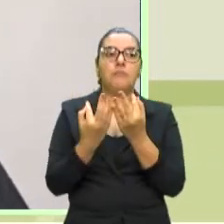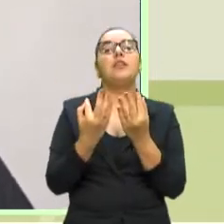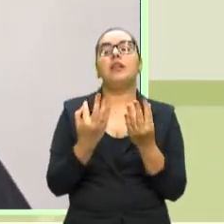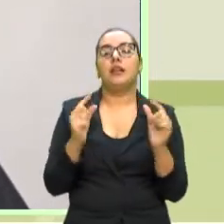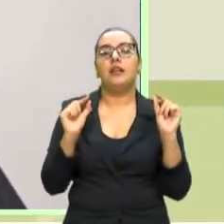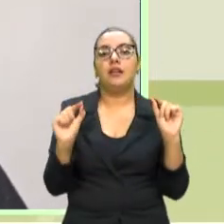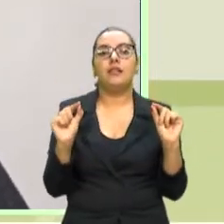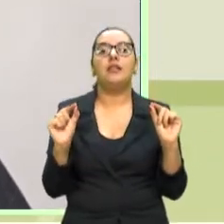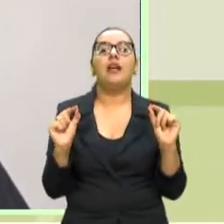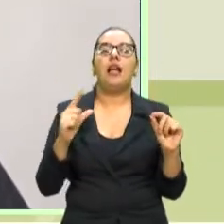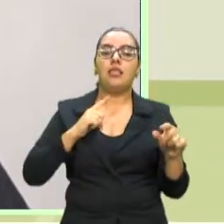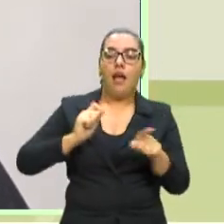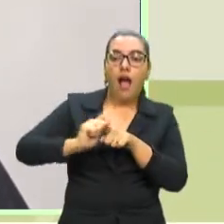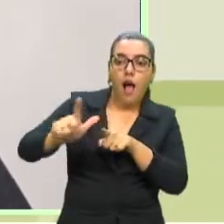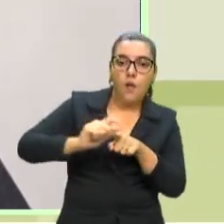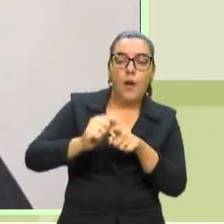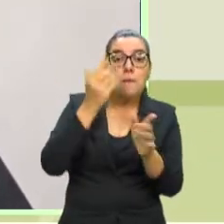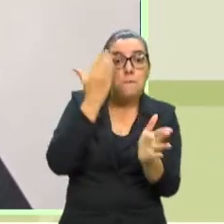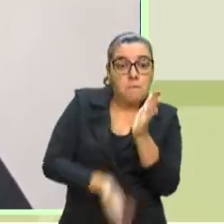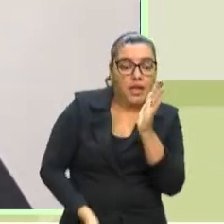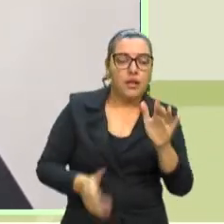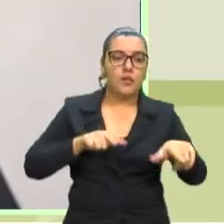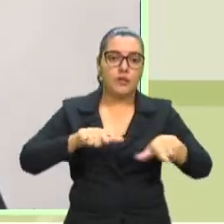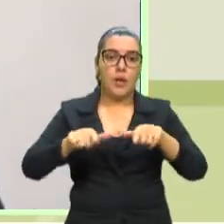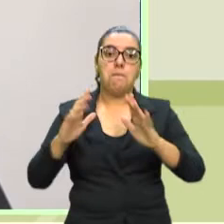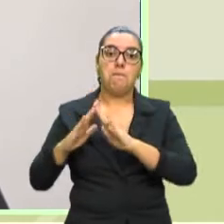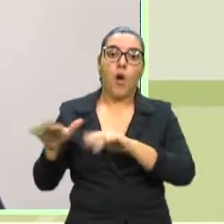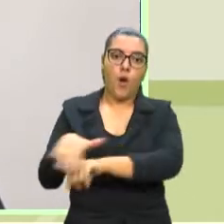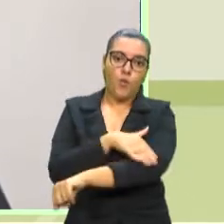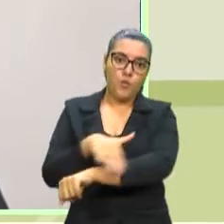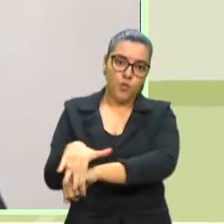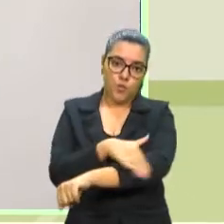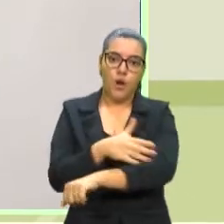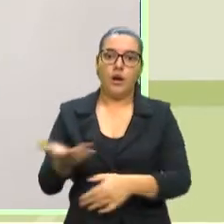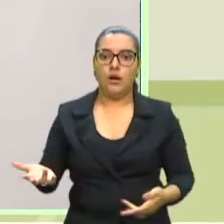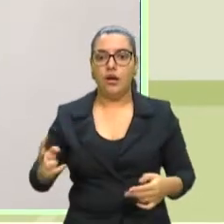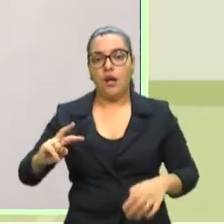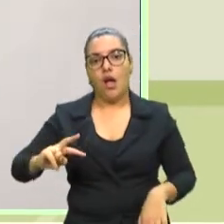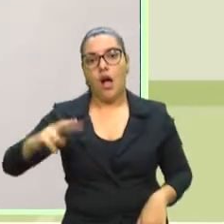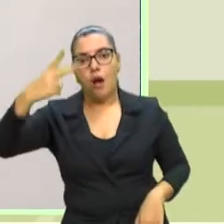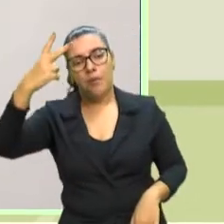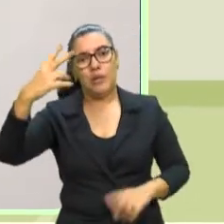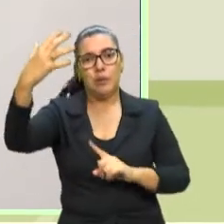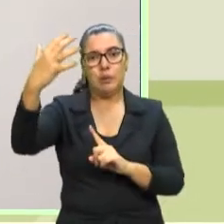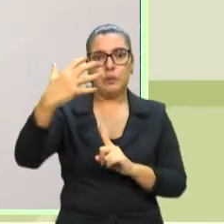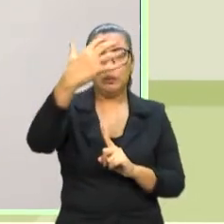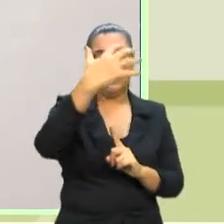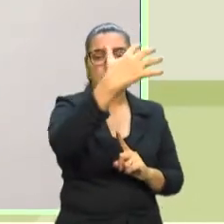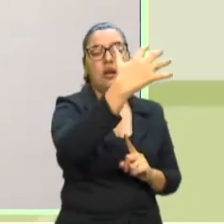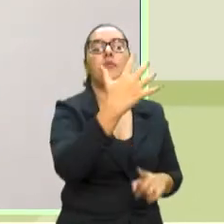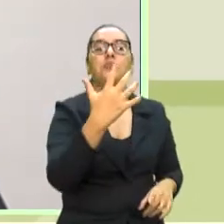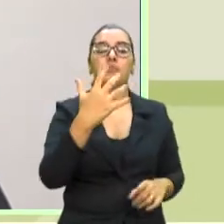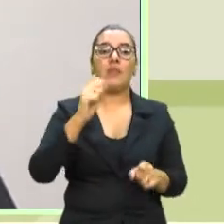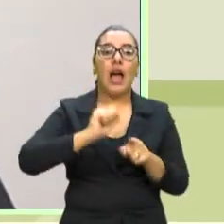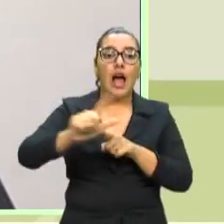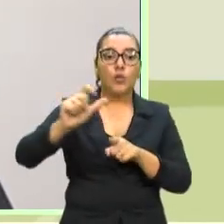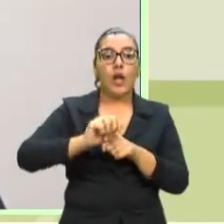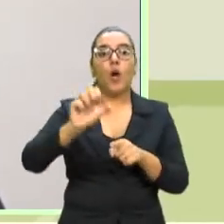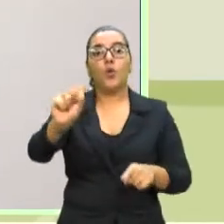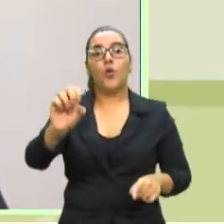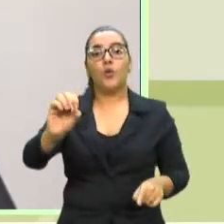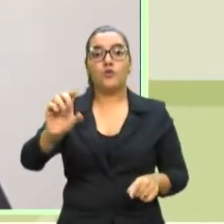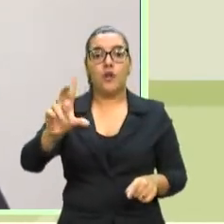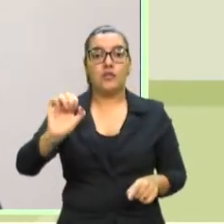tinham aluguel, perderam o emprego e hoje estão morando na rua. E aí aumentou a pressão também por aluguel social. Então,